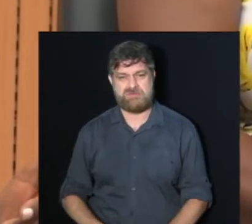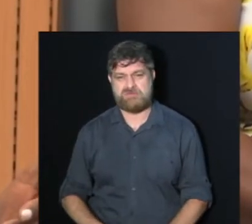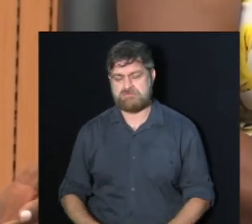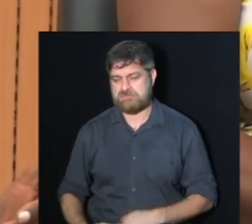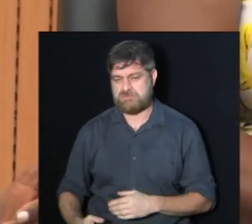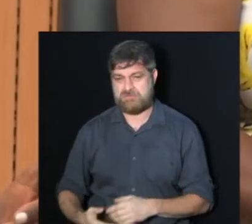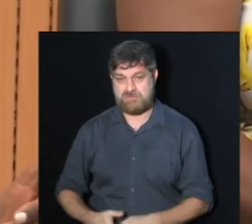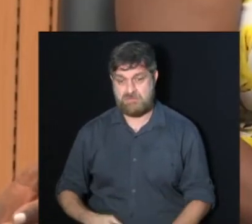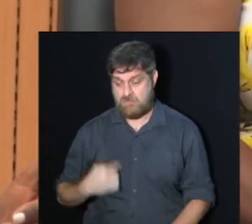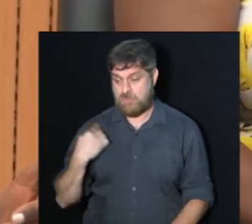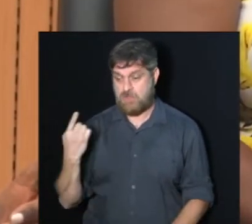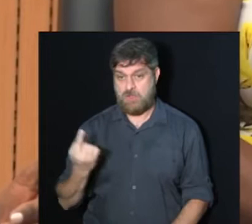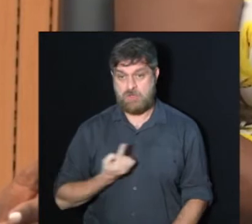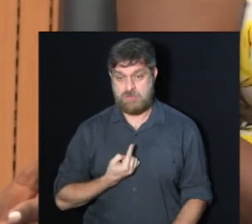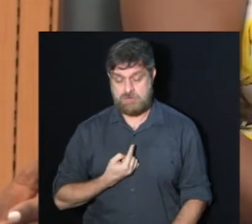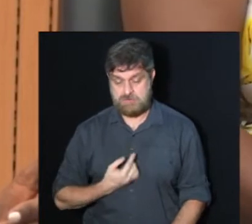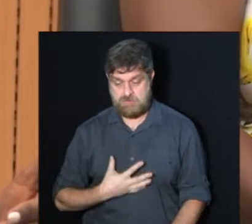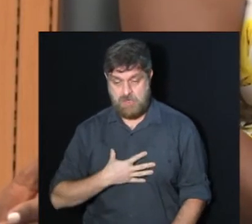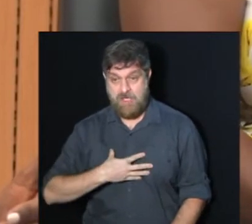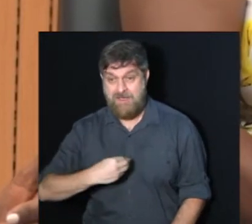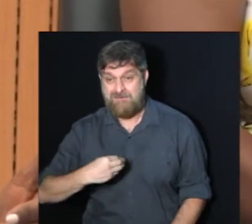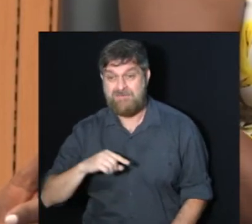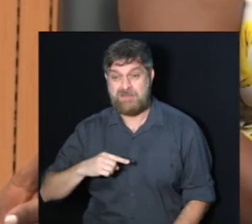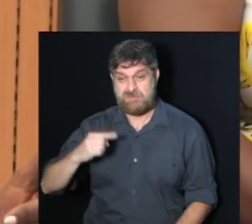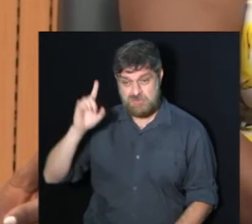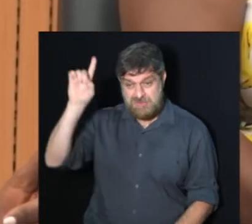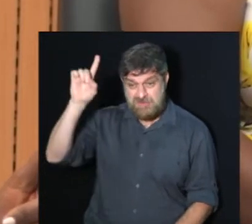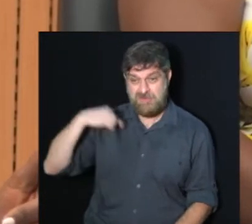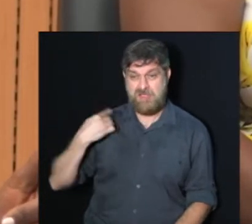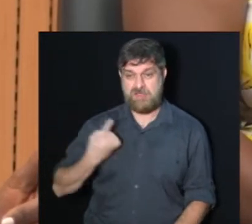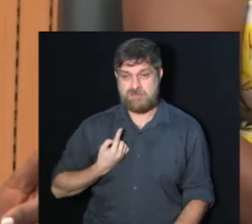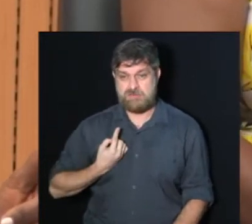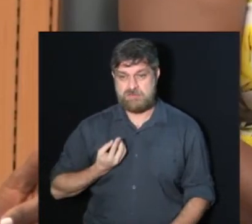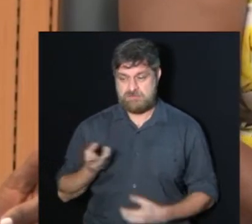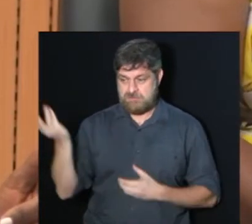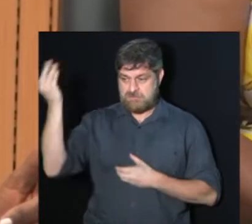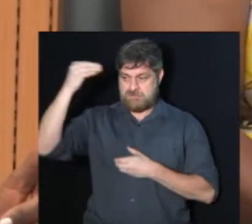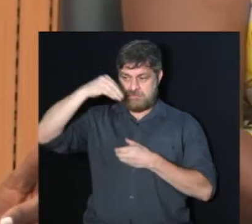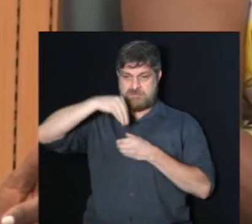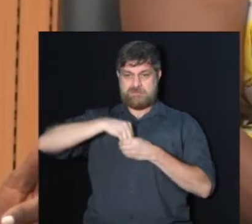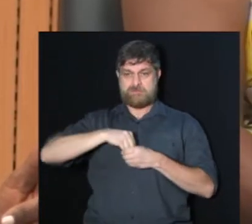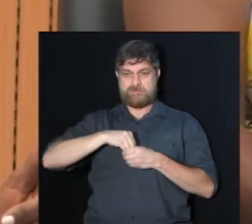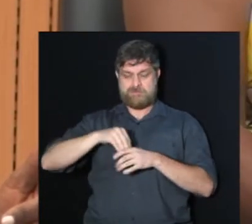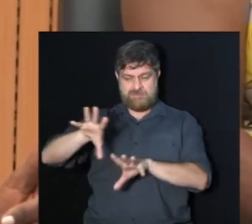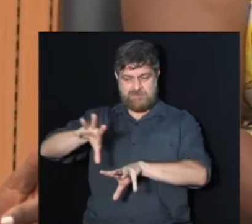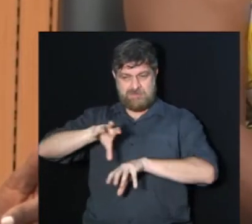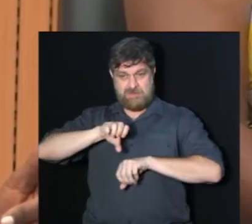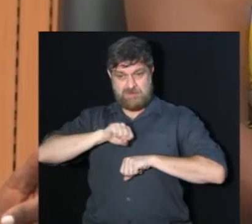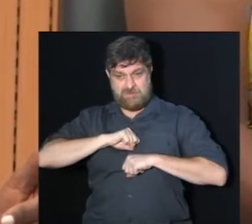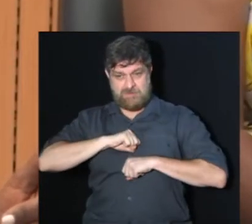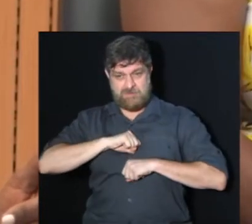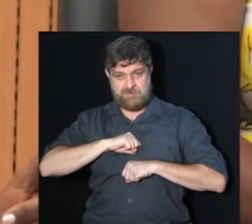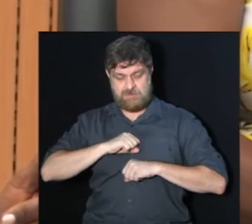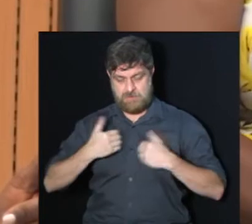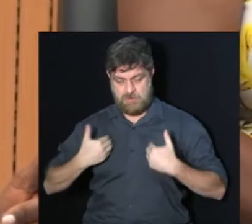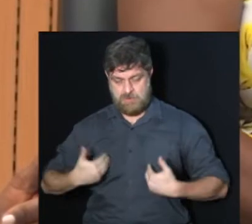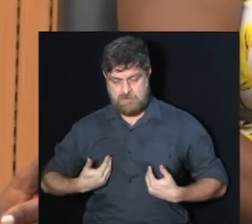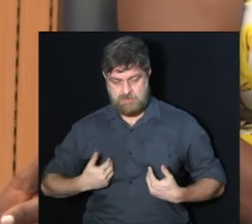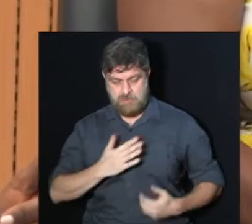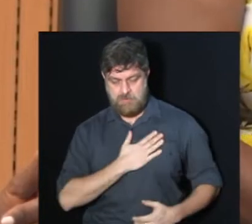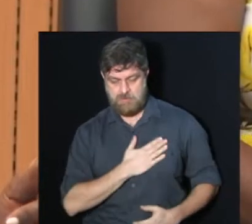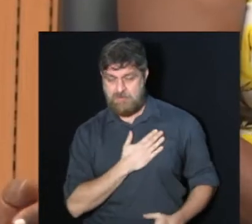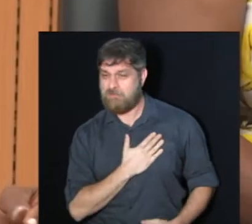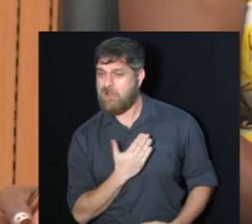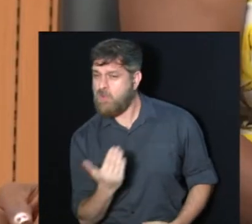ser filhos de santo, merecer ter uma entidade no seu corpo para fazer a